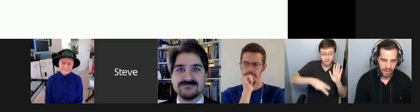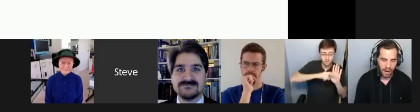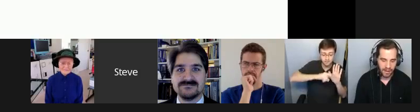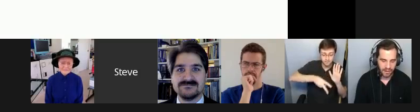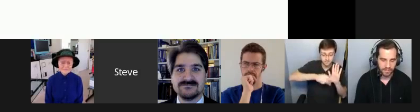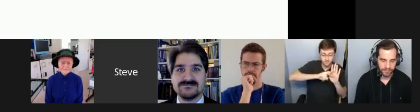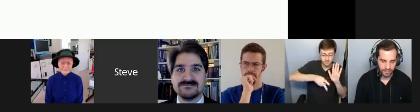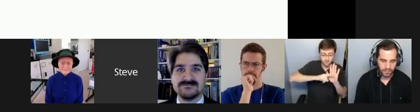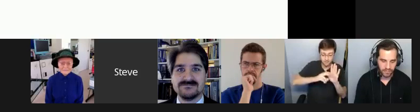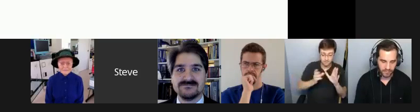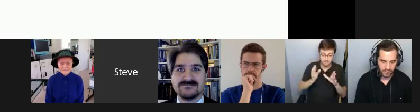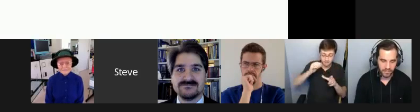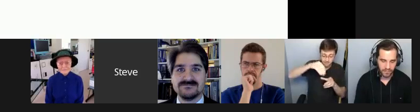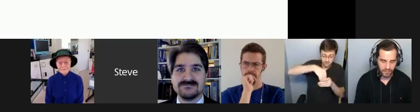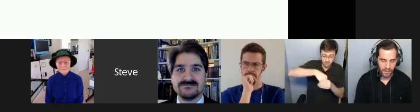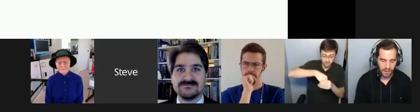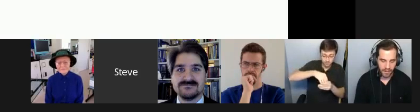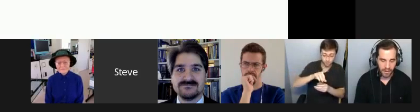em signwriting.